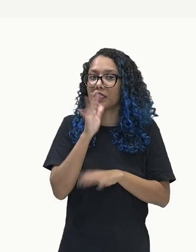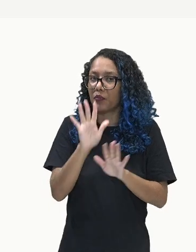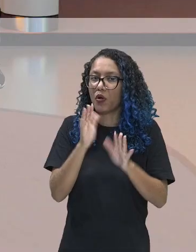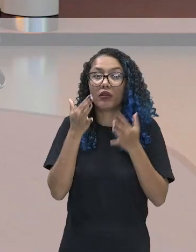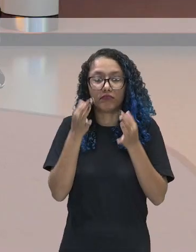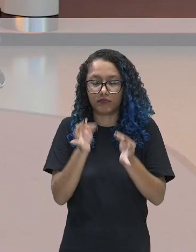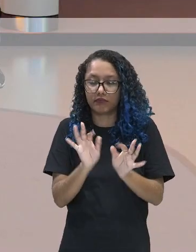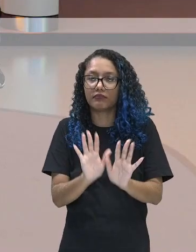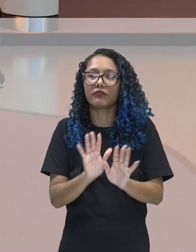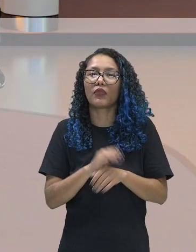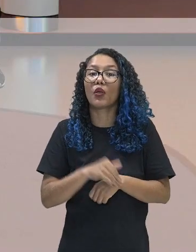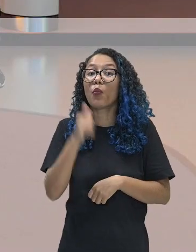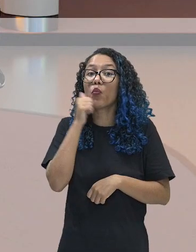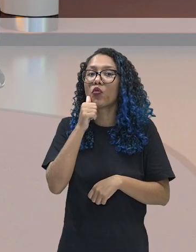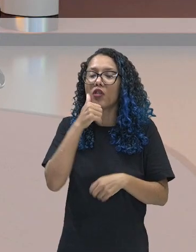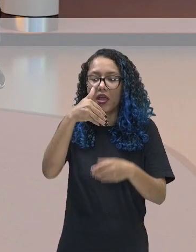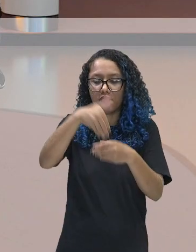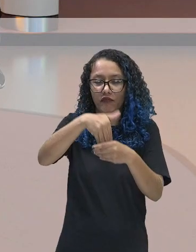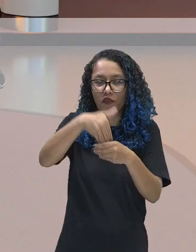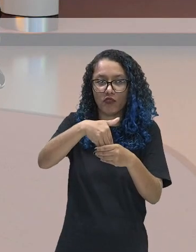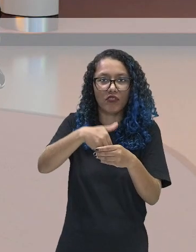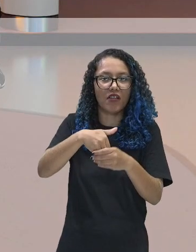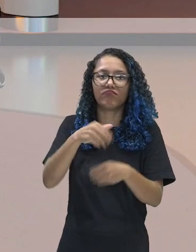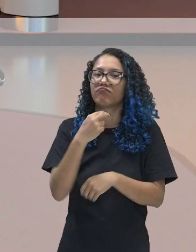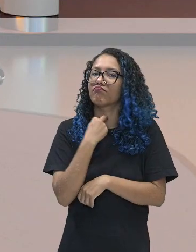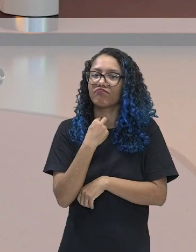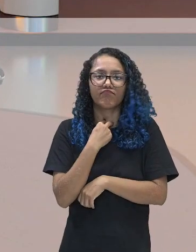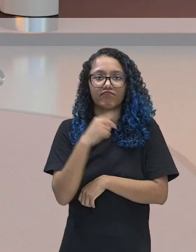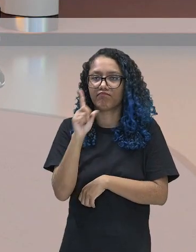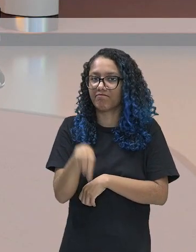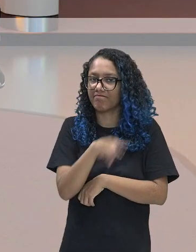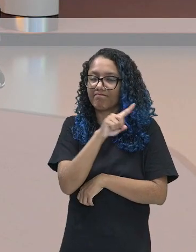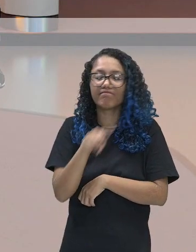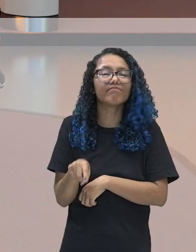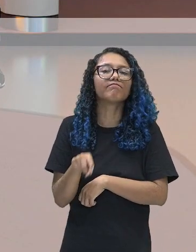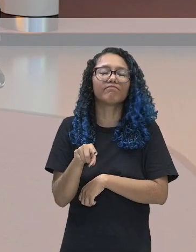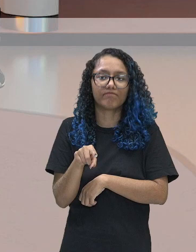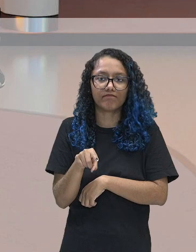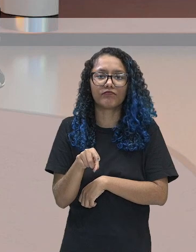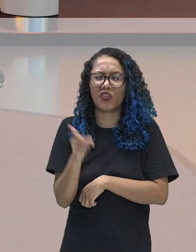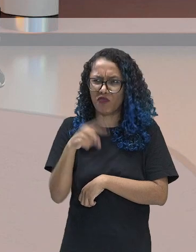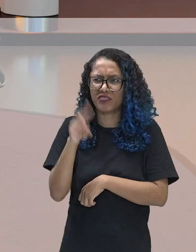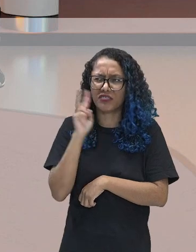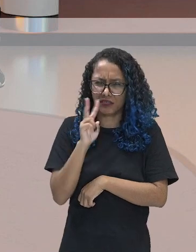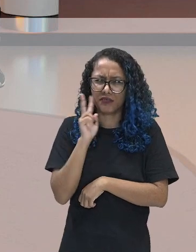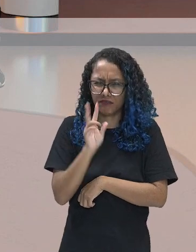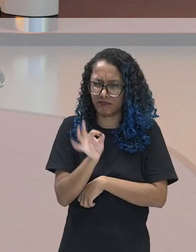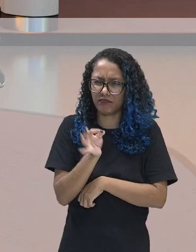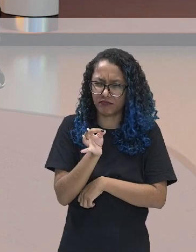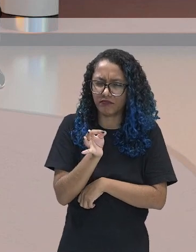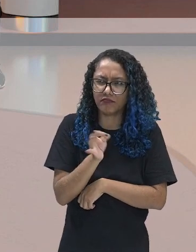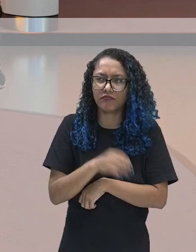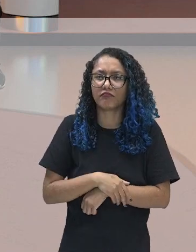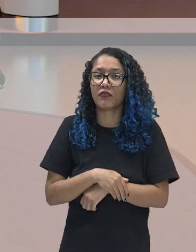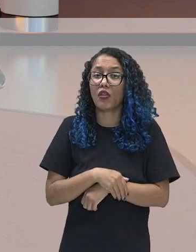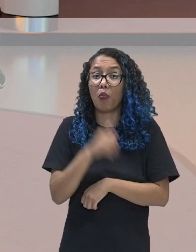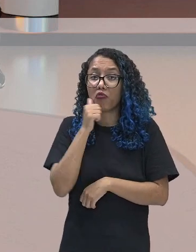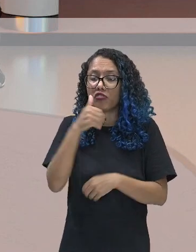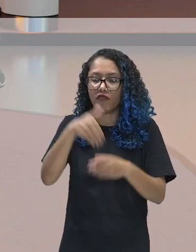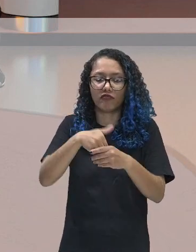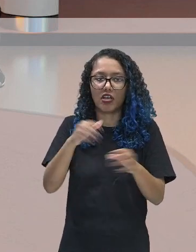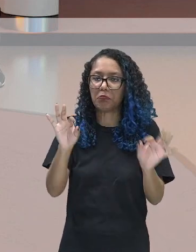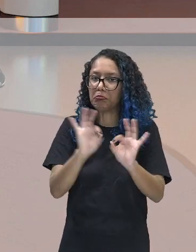atenção, não tinha nem sequer direito a voto, não é? Vocês devem estar lembrados disso, né, gente? Mulheres não tinham direito a